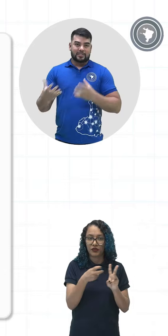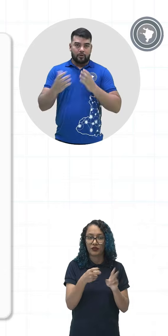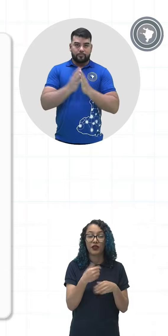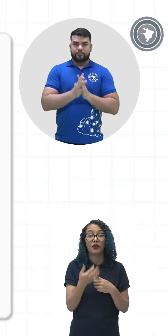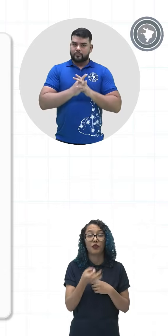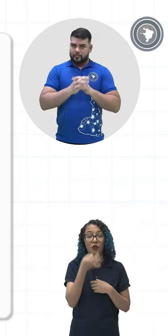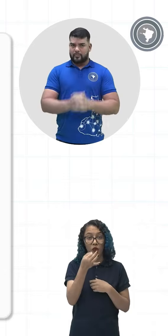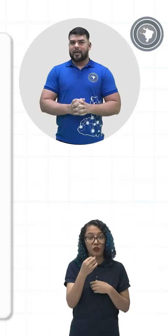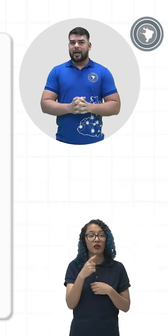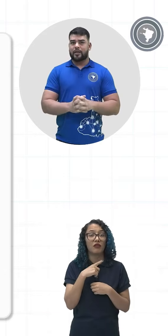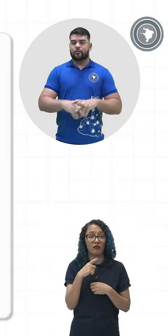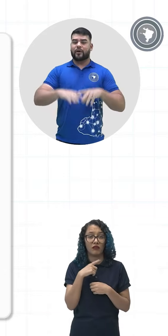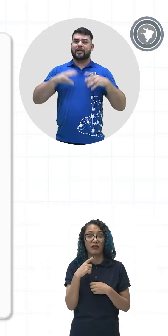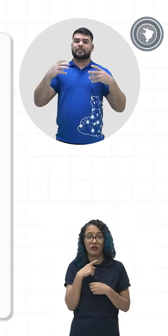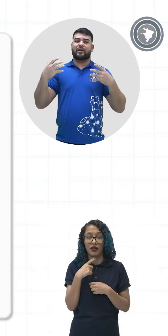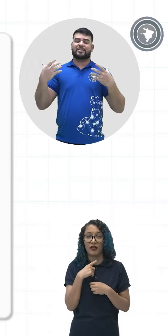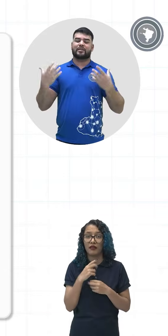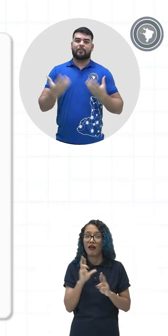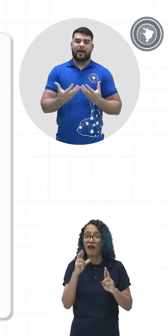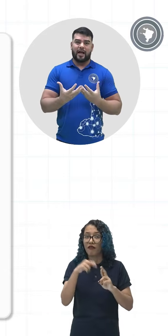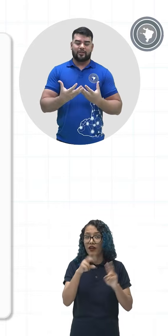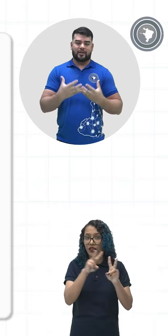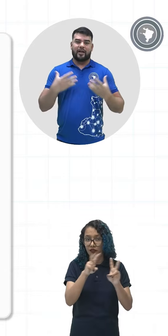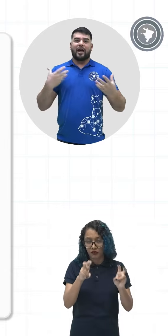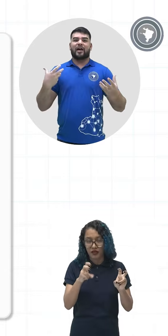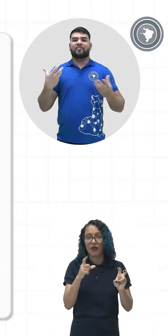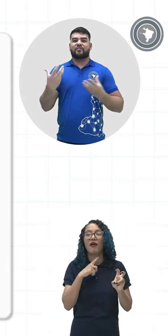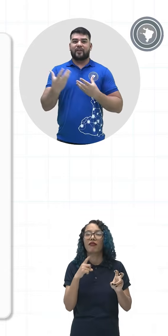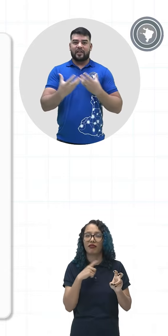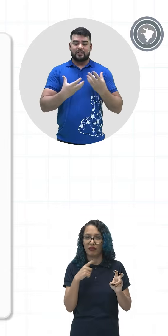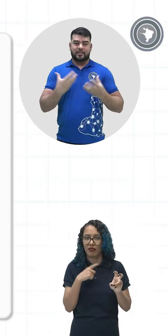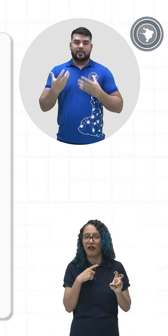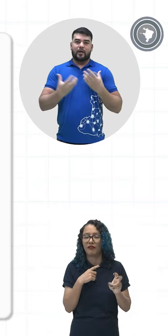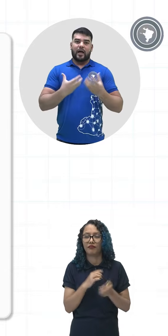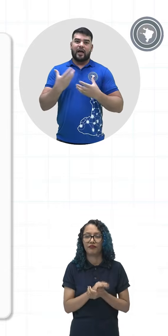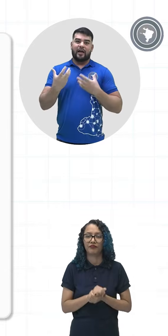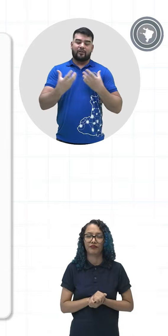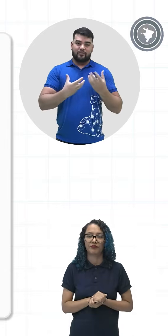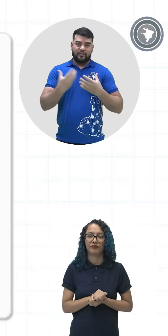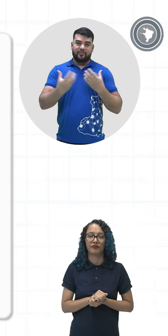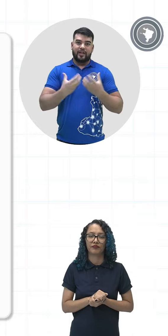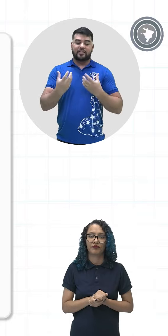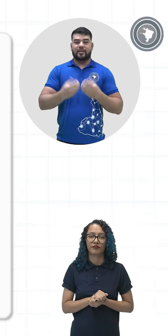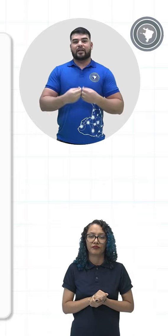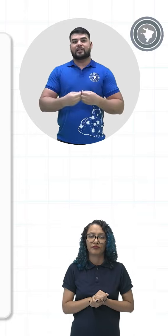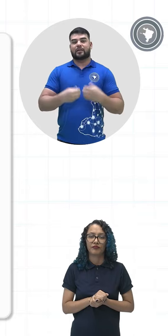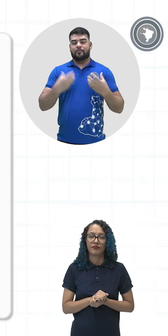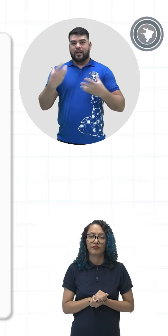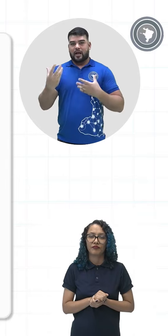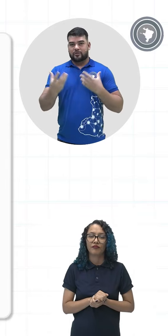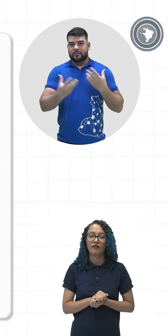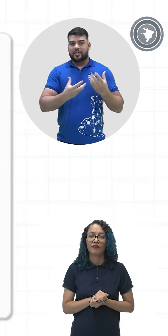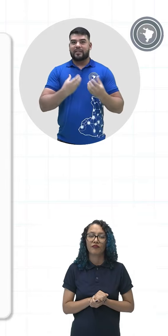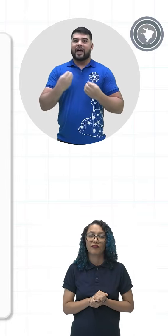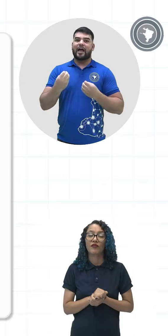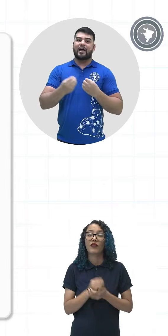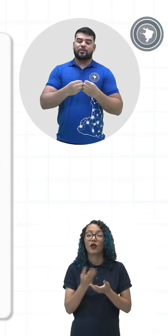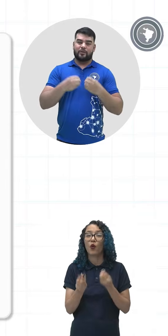com relação a isso, com relação a essa temática, a vivência entre